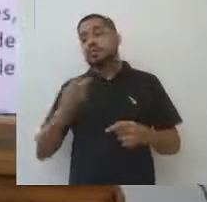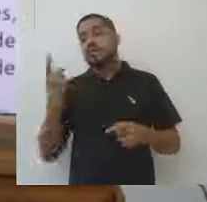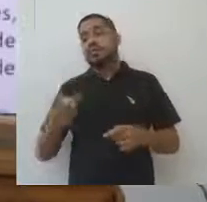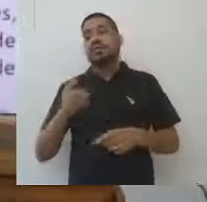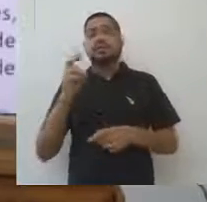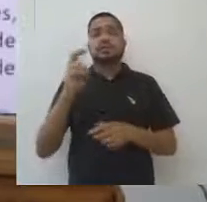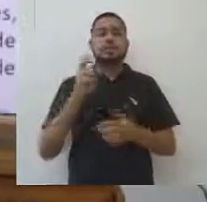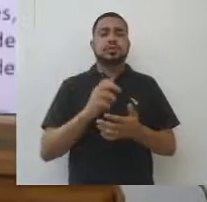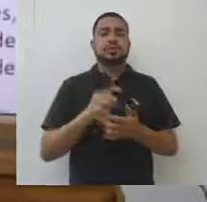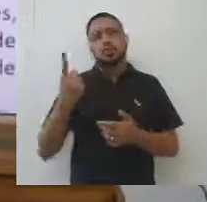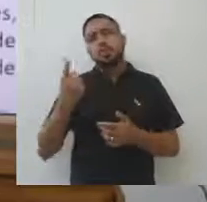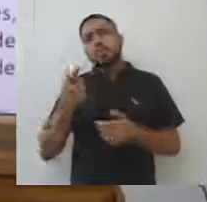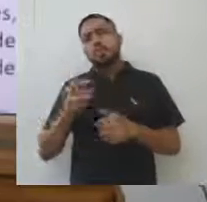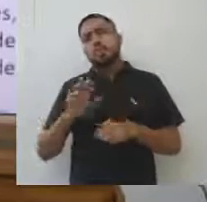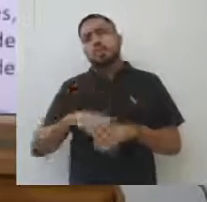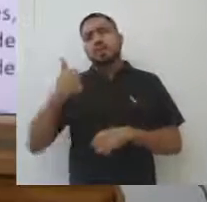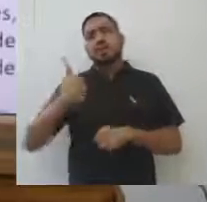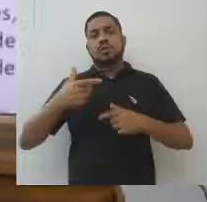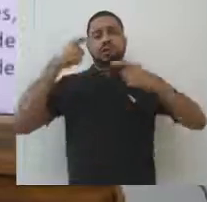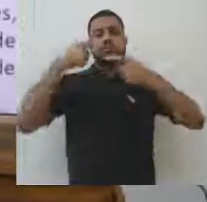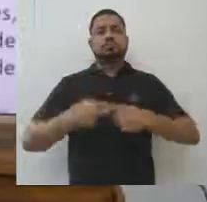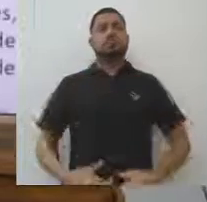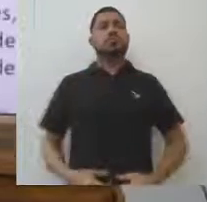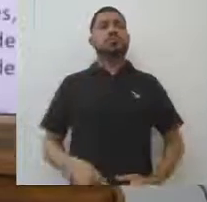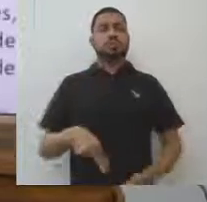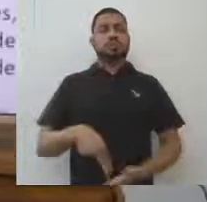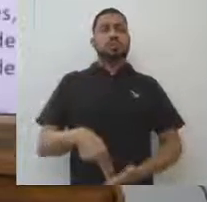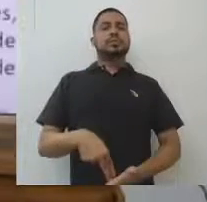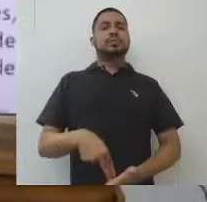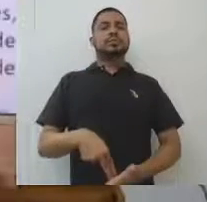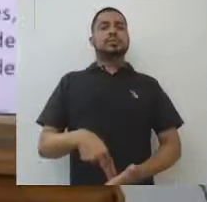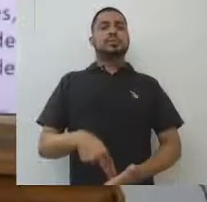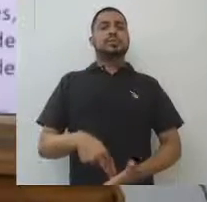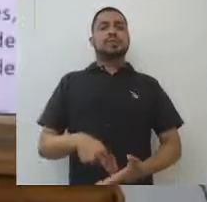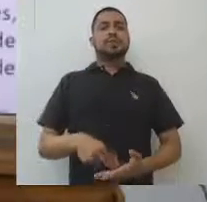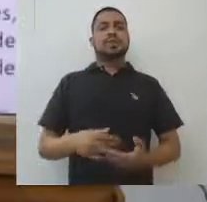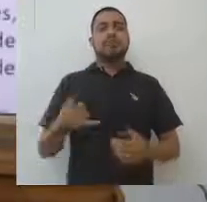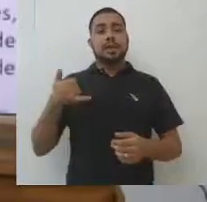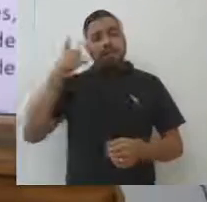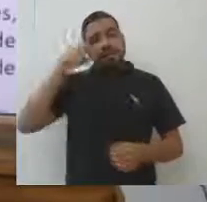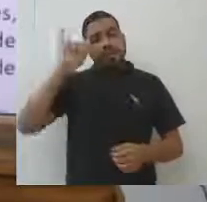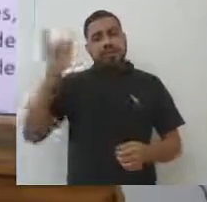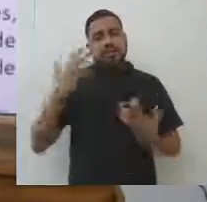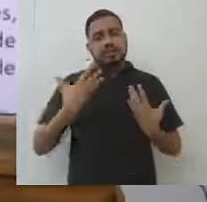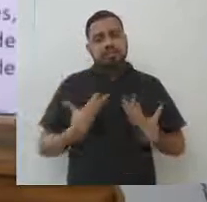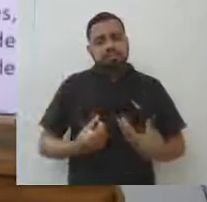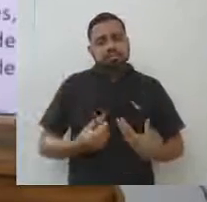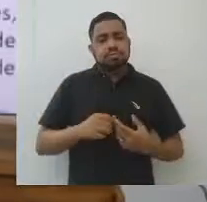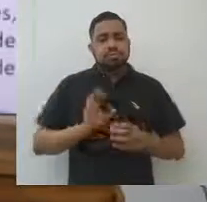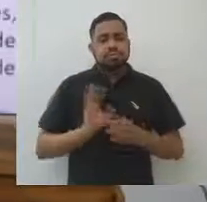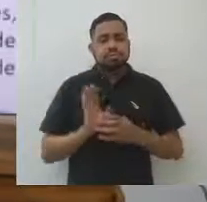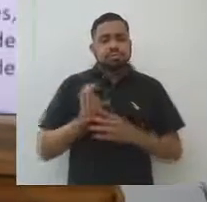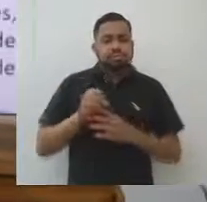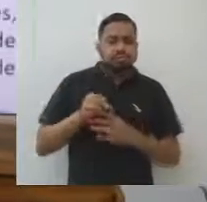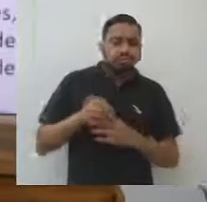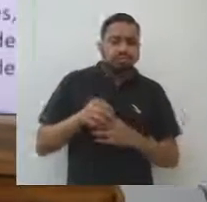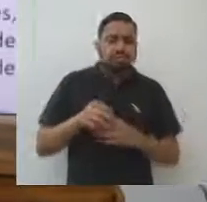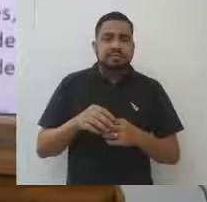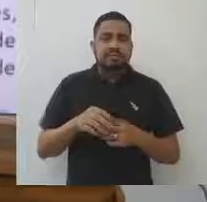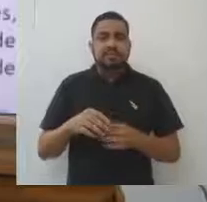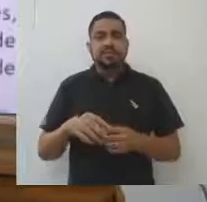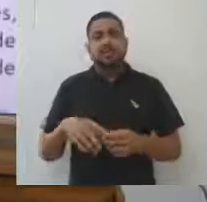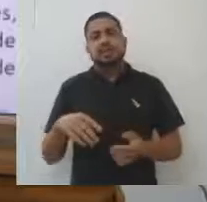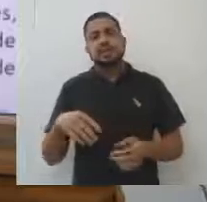5. Melhora a postura. E aí melhora a postura, evita a fadiga, as deformações, o